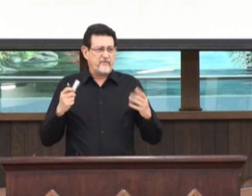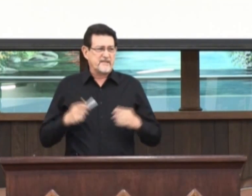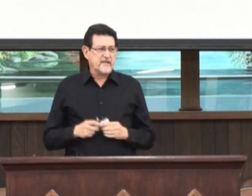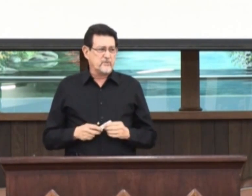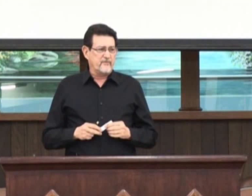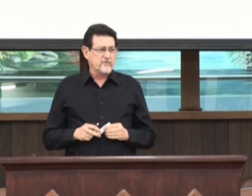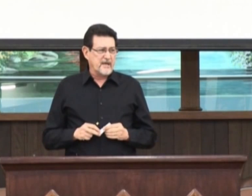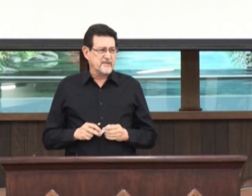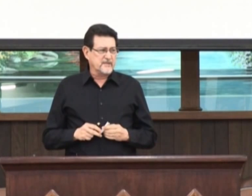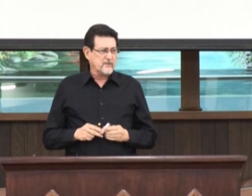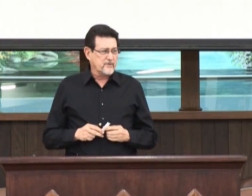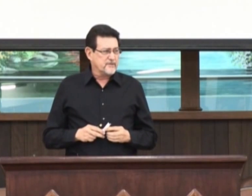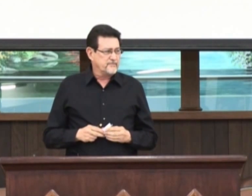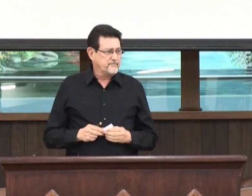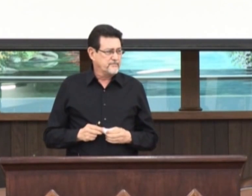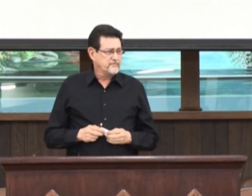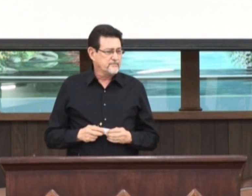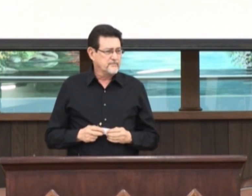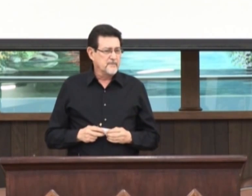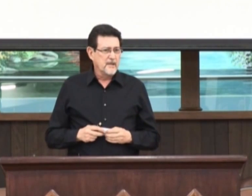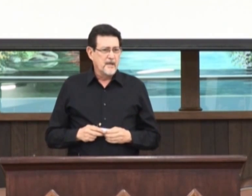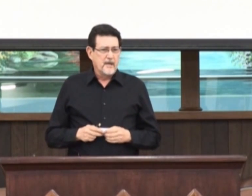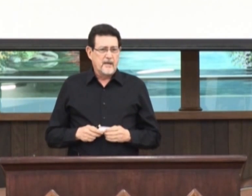Eu quero fazer a tua vontade, Senhor.